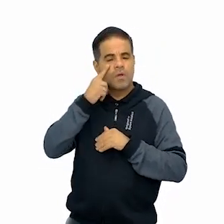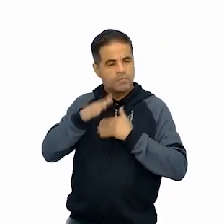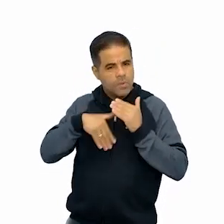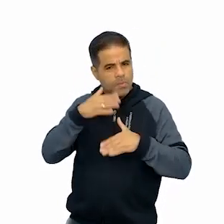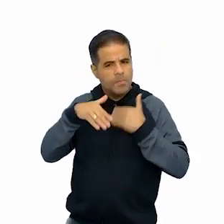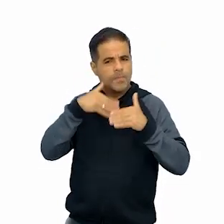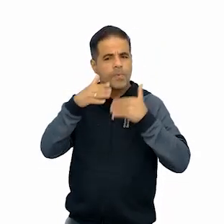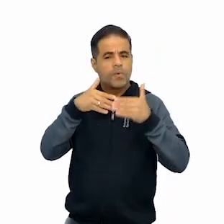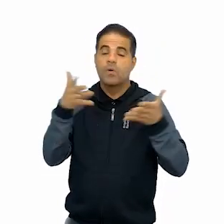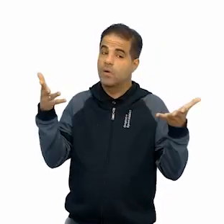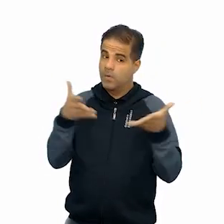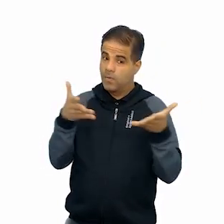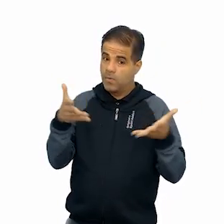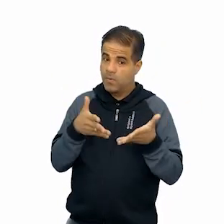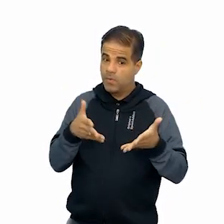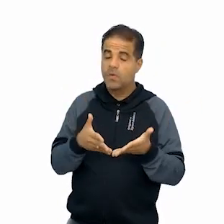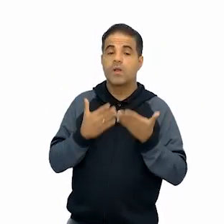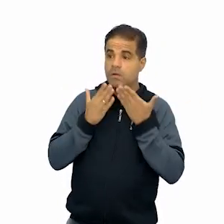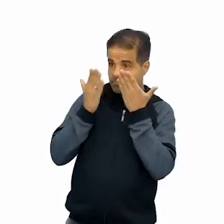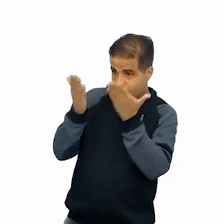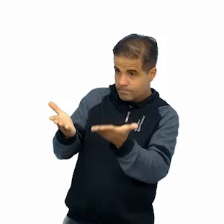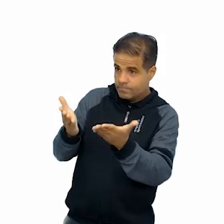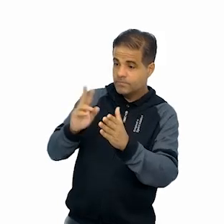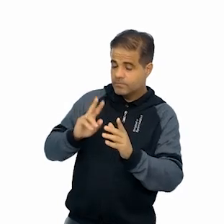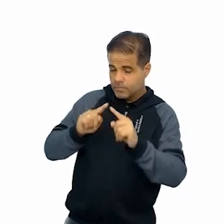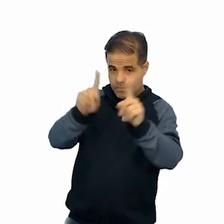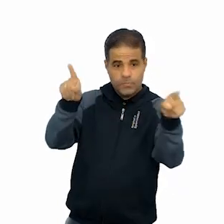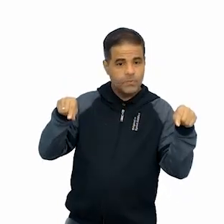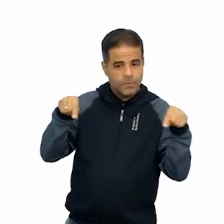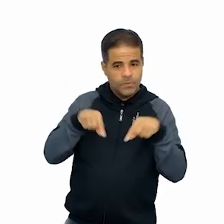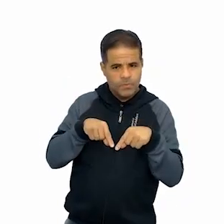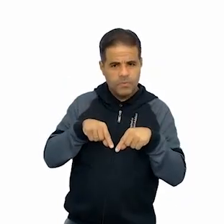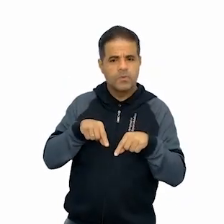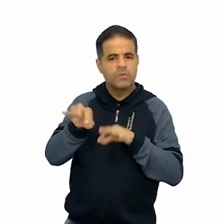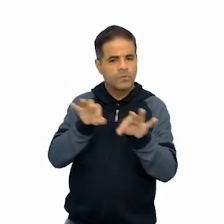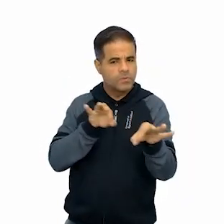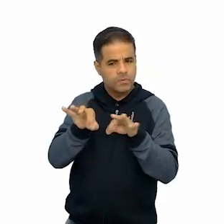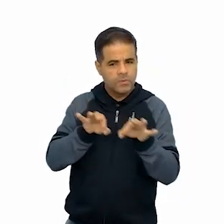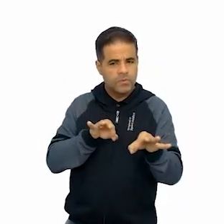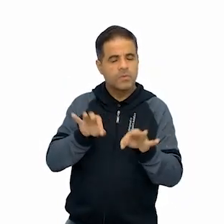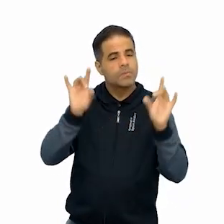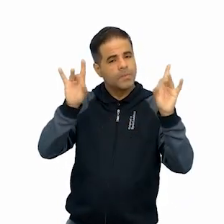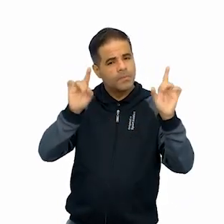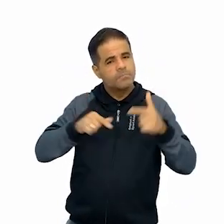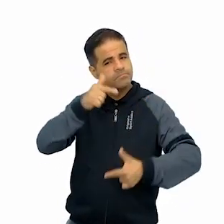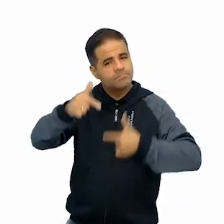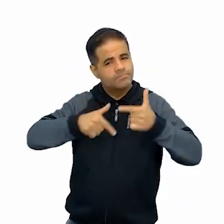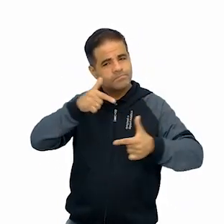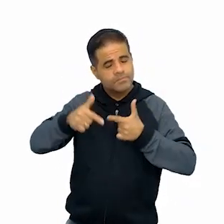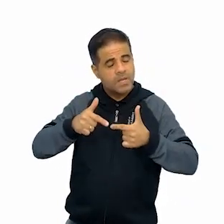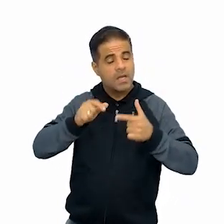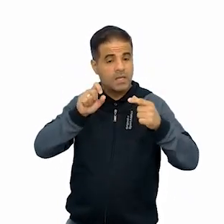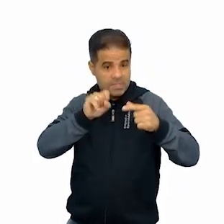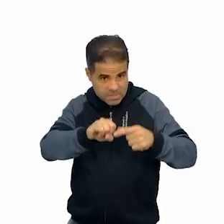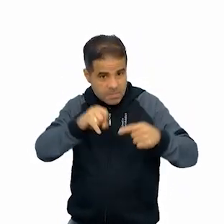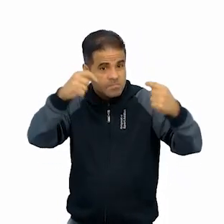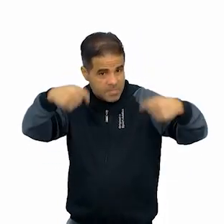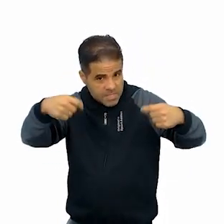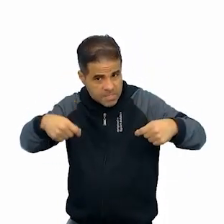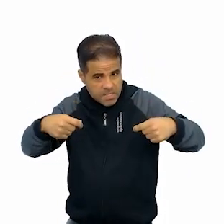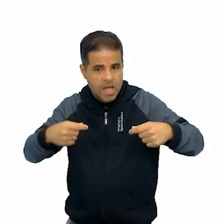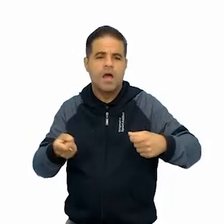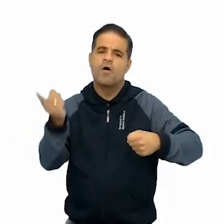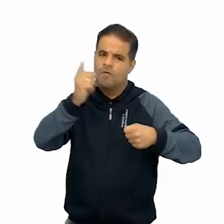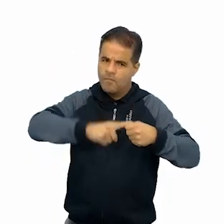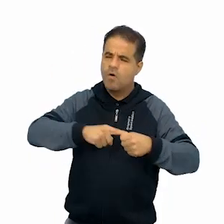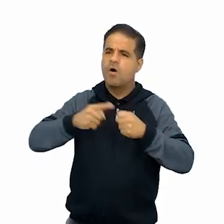processuais. Agora, então, é com vocês no desdobramento, certo? Então, um excelente trabalho e no que precisar, retome